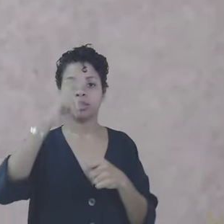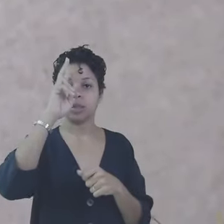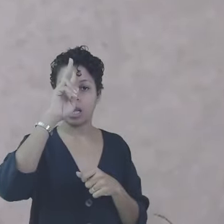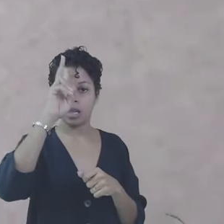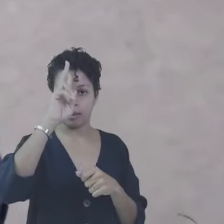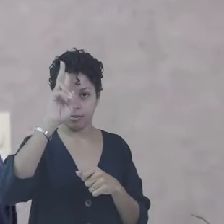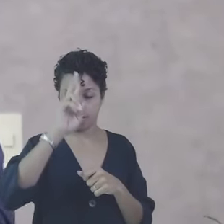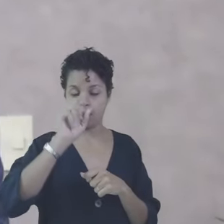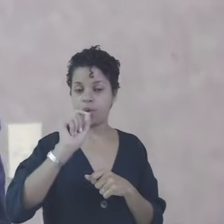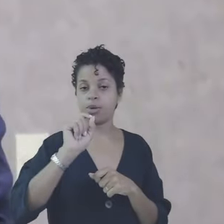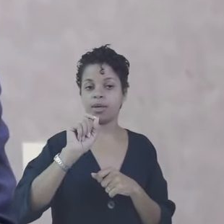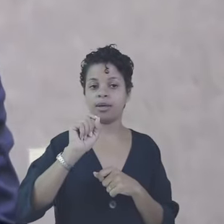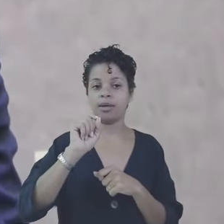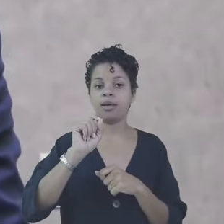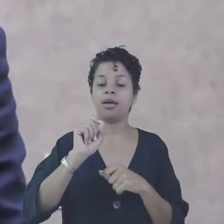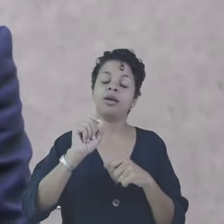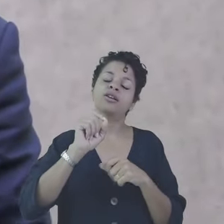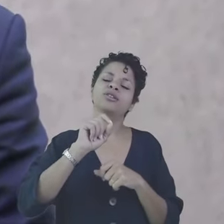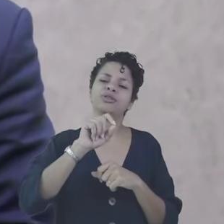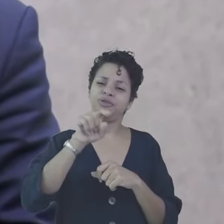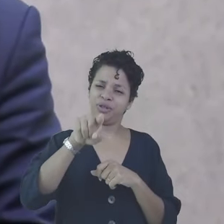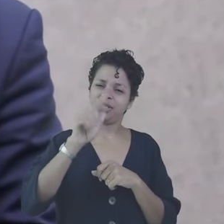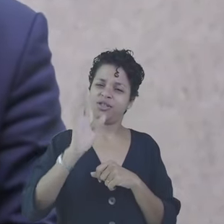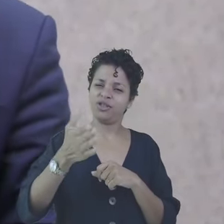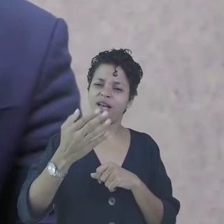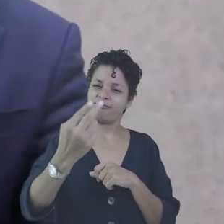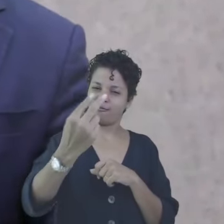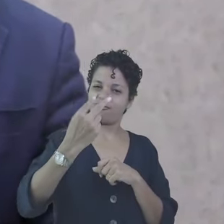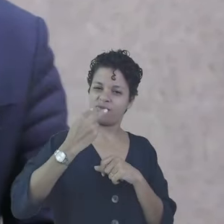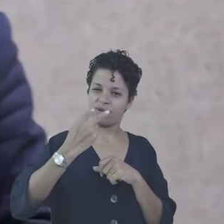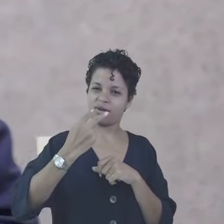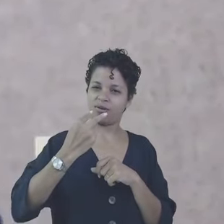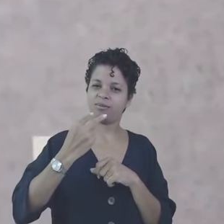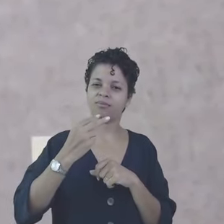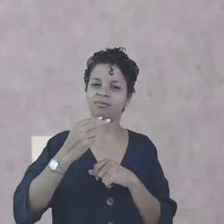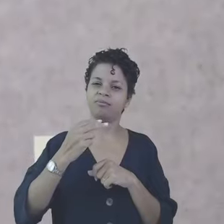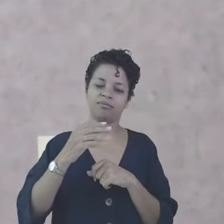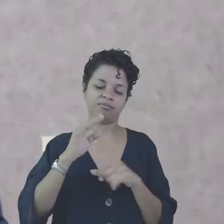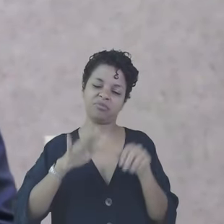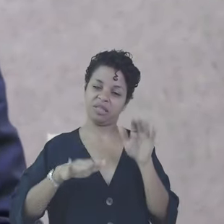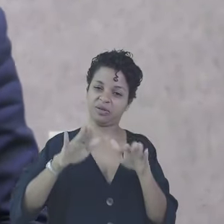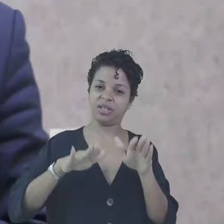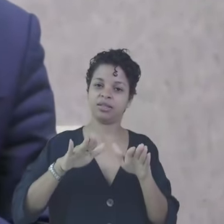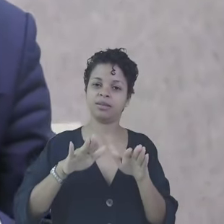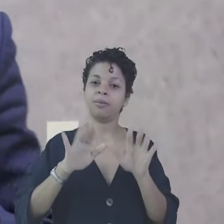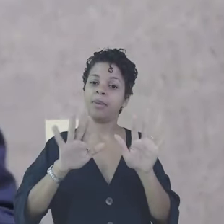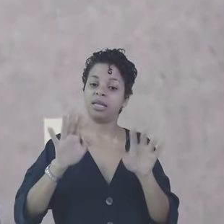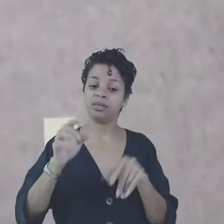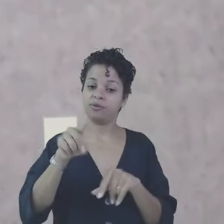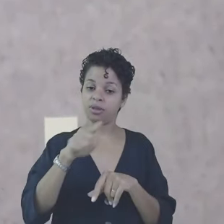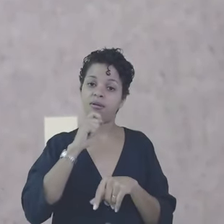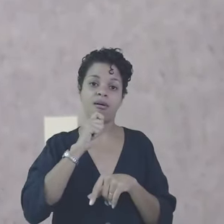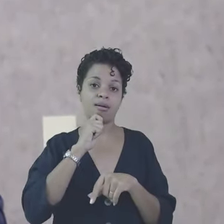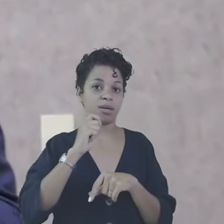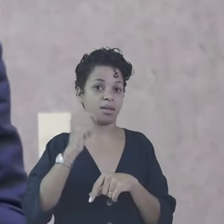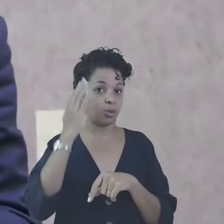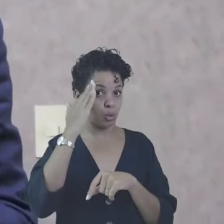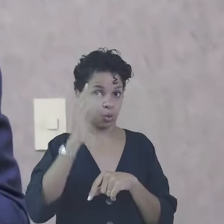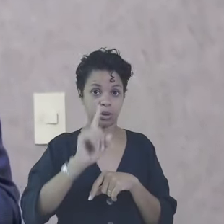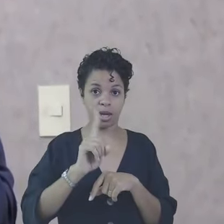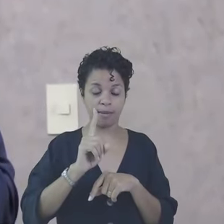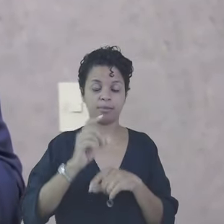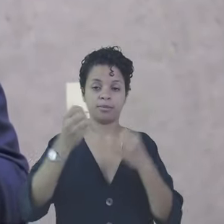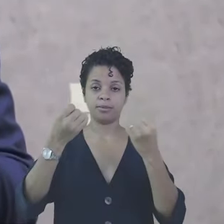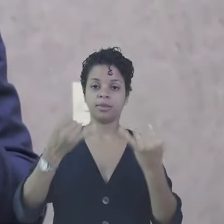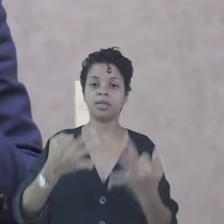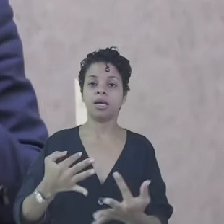Você que já me ouviu, mas falar talvez algo novo para você que não me ouviu falar disso. Que a segunda vinda de Jesus, como nós vimos no estudo de